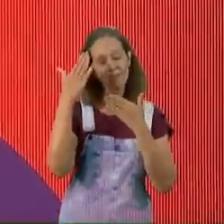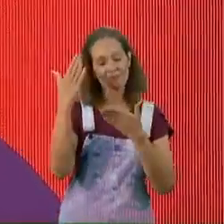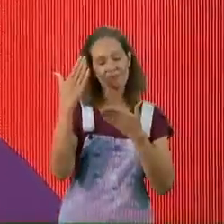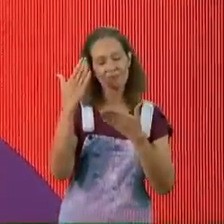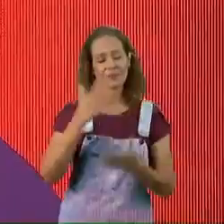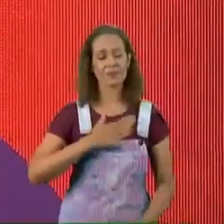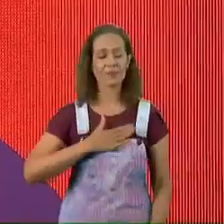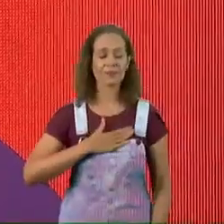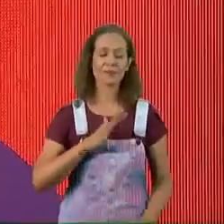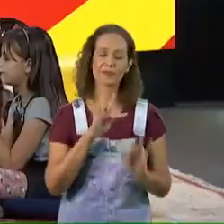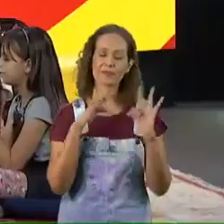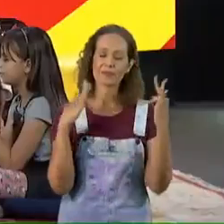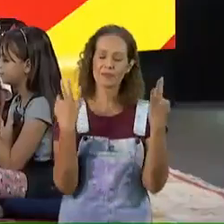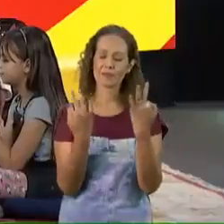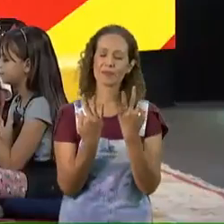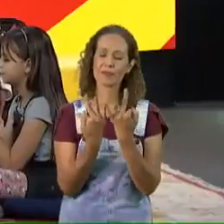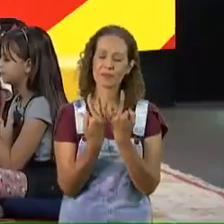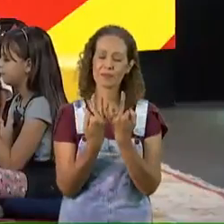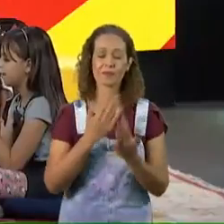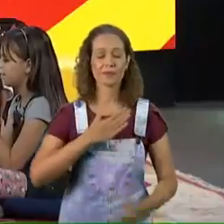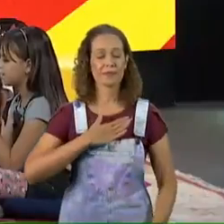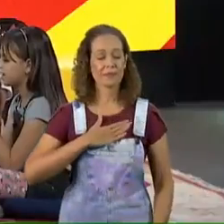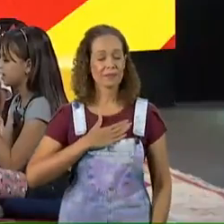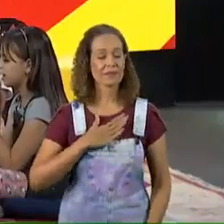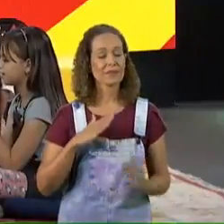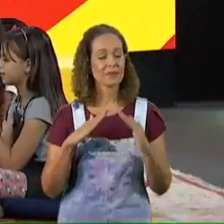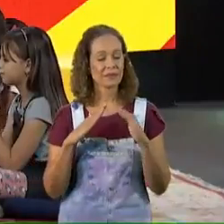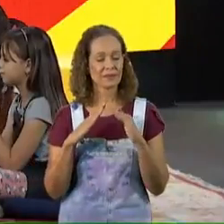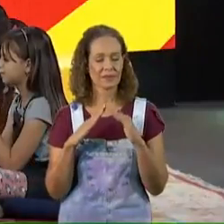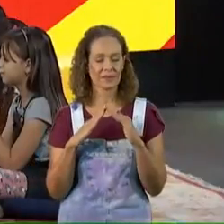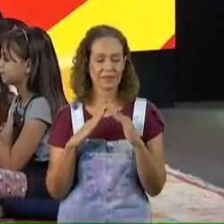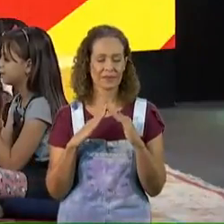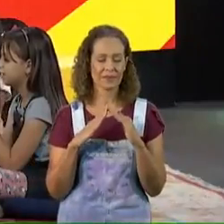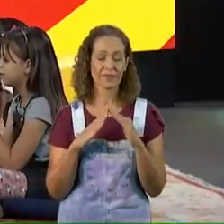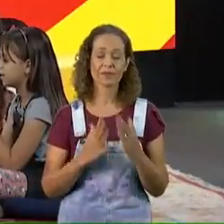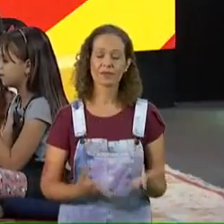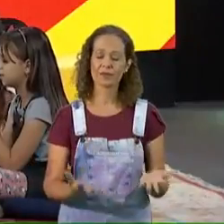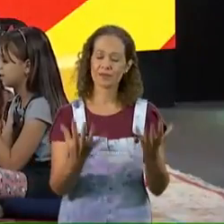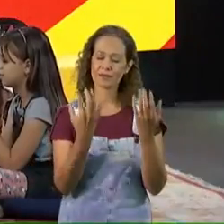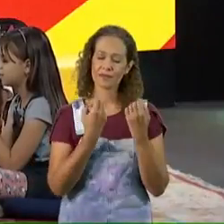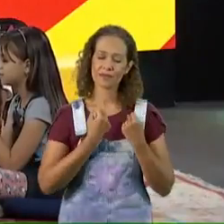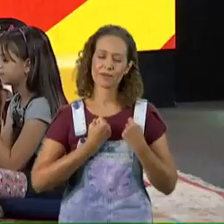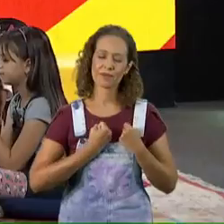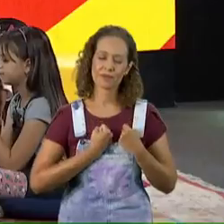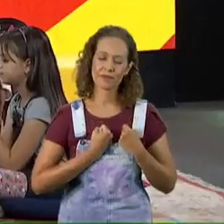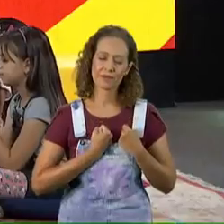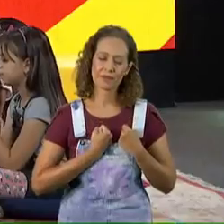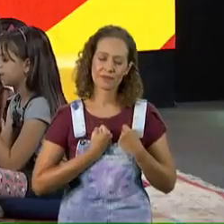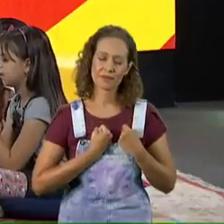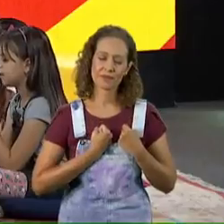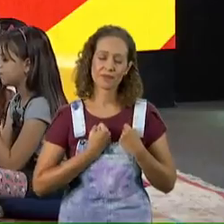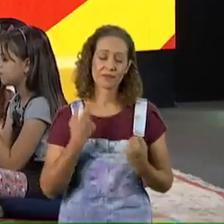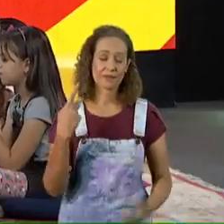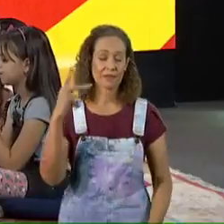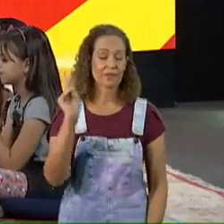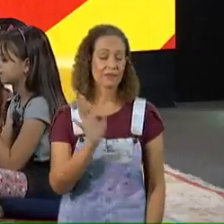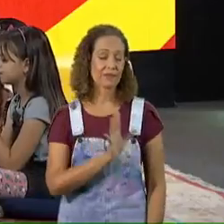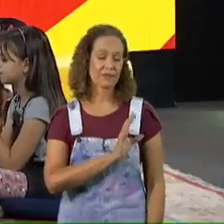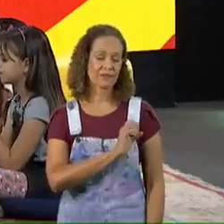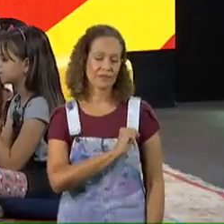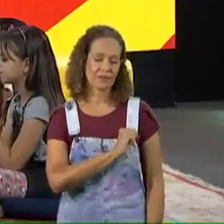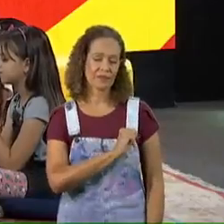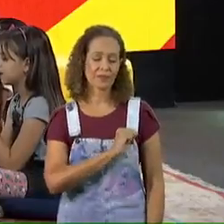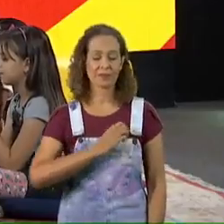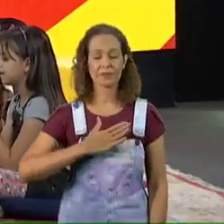minha família, pela minha casa, eu recebo o teu amor